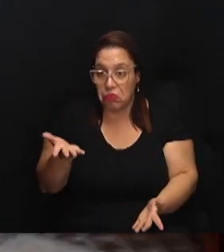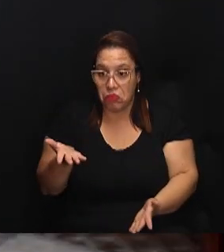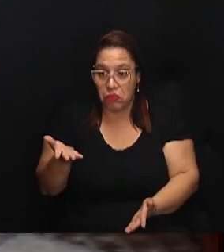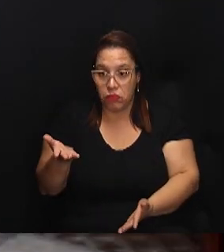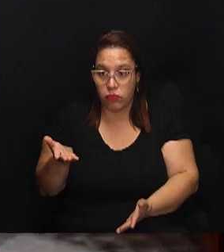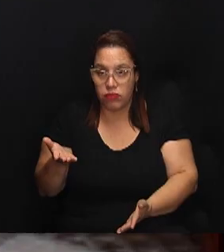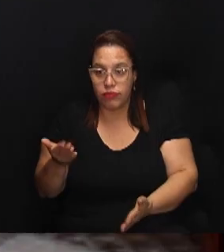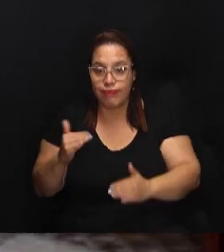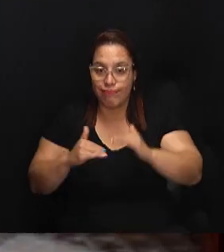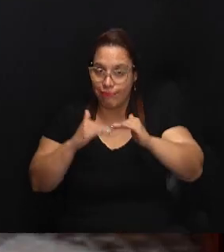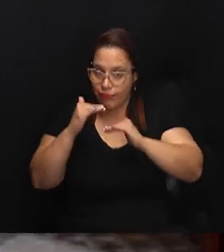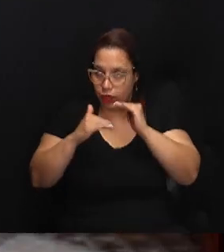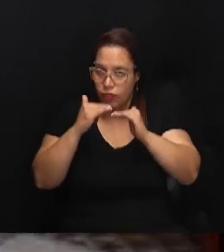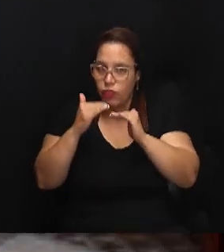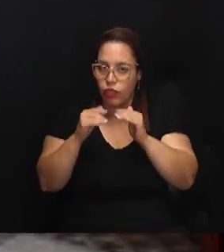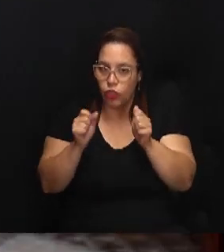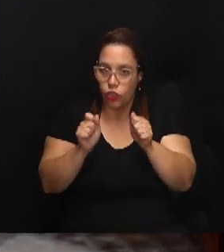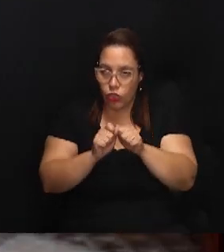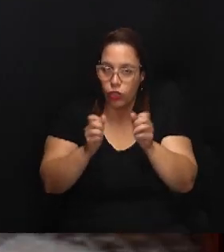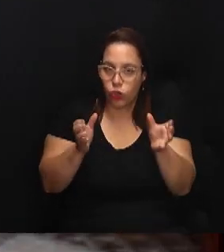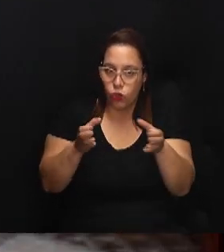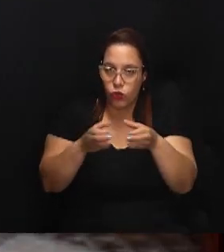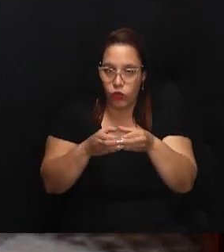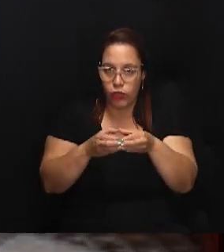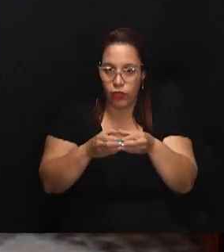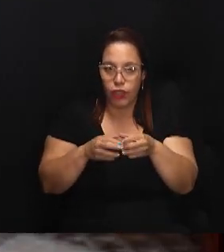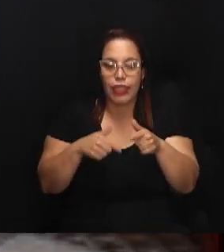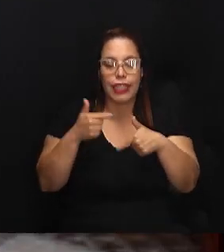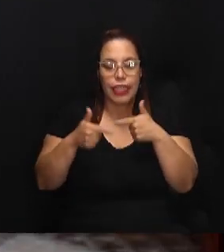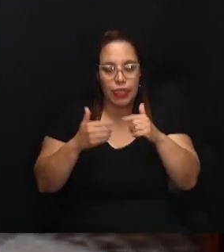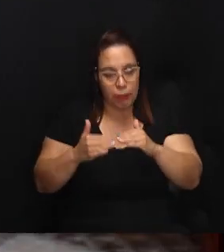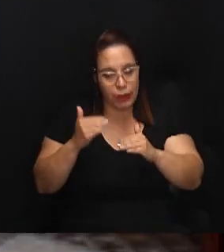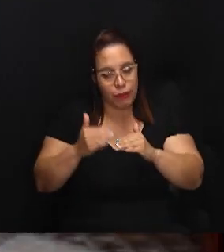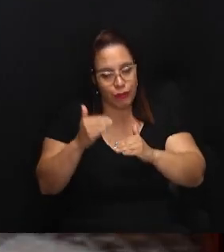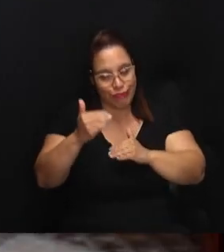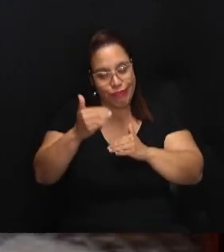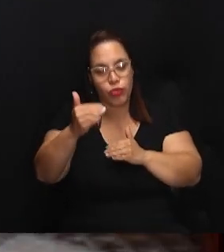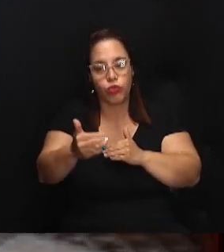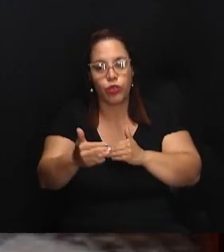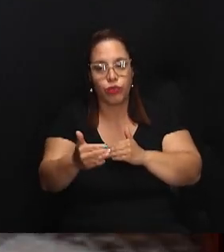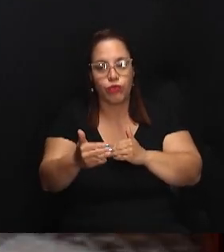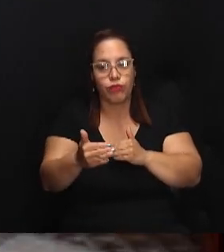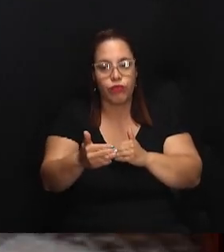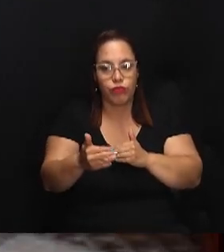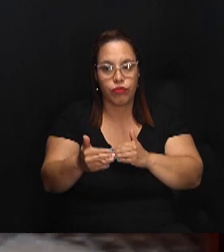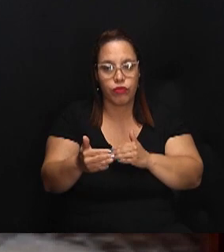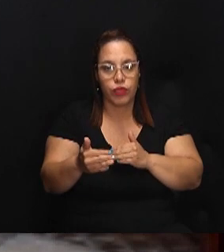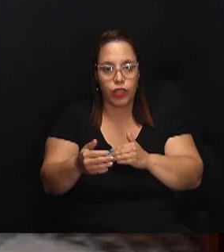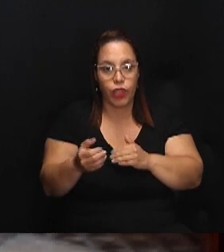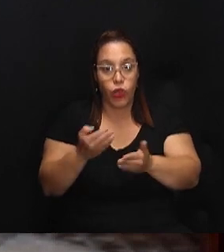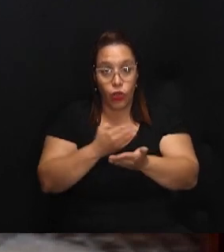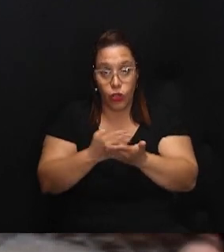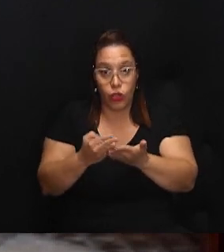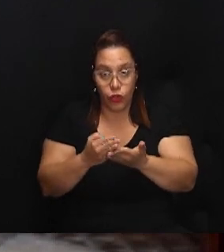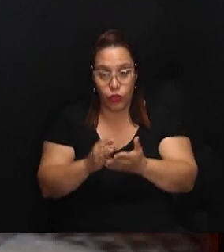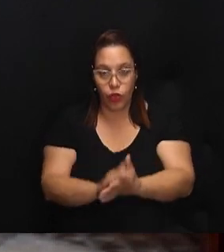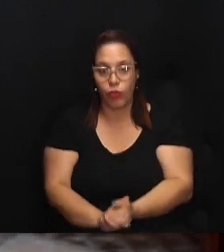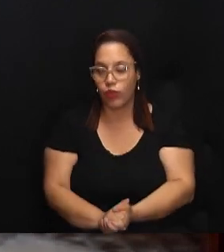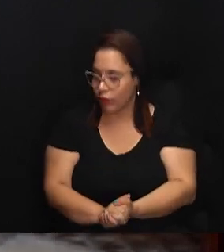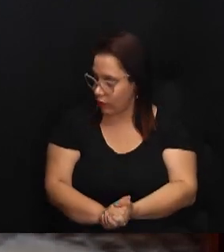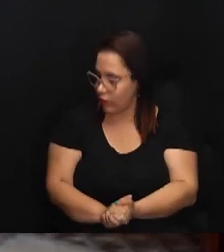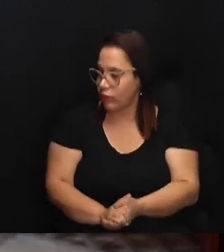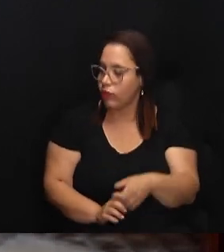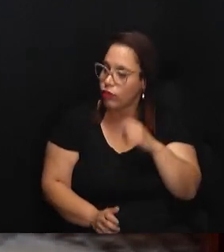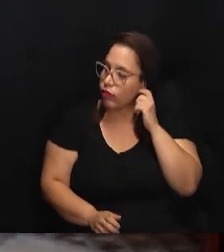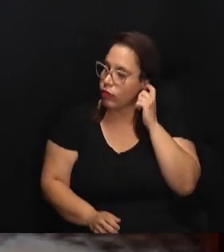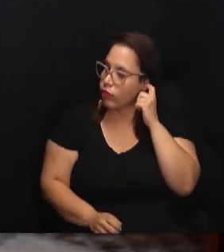possam usar, né, esse tipo de ferramenta que a gente desenvolveu. Então, a gente ainda tem bastante trabalho pela frente e a Essa, competição ela foi só